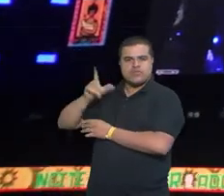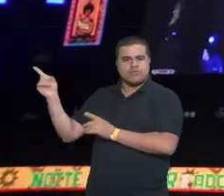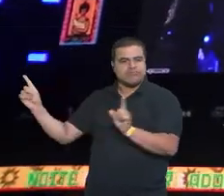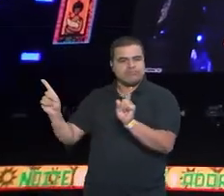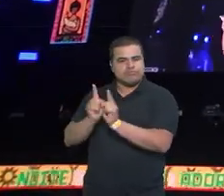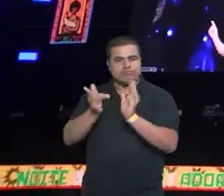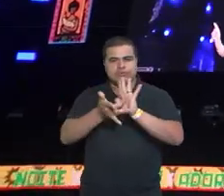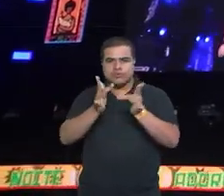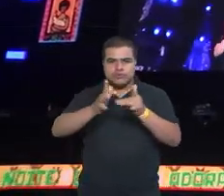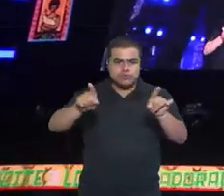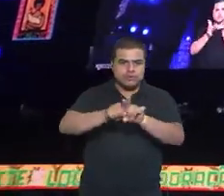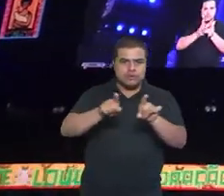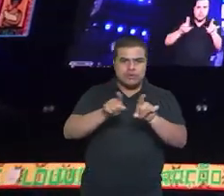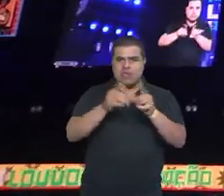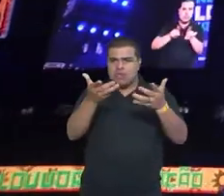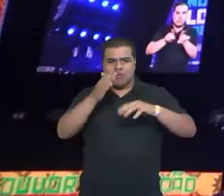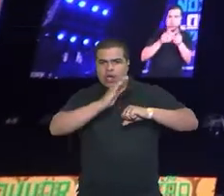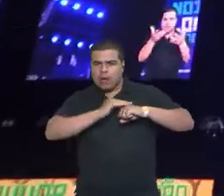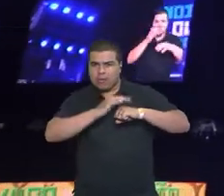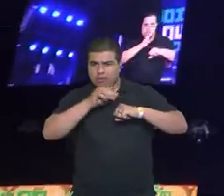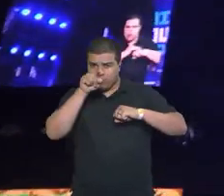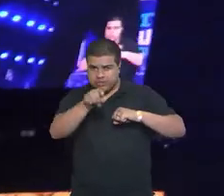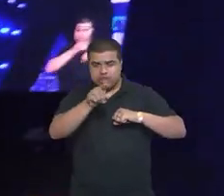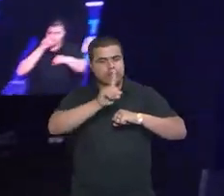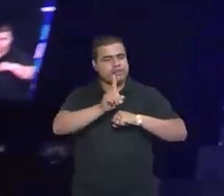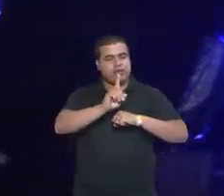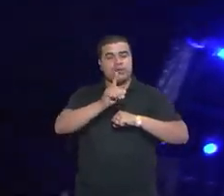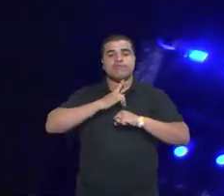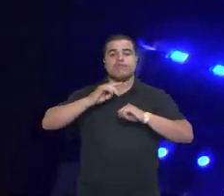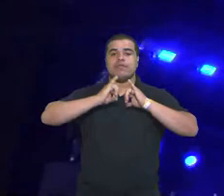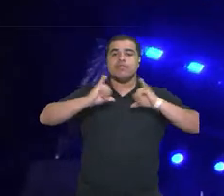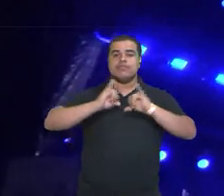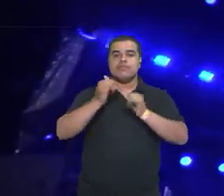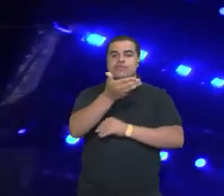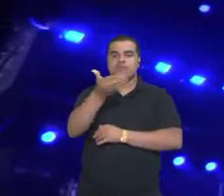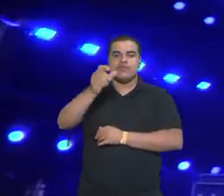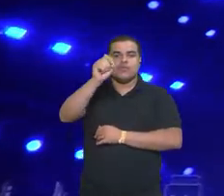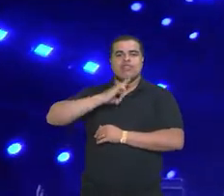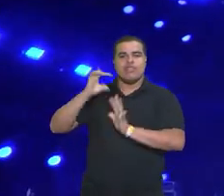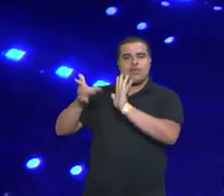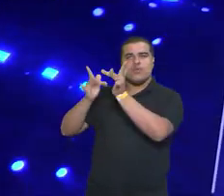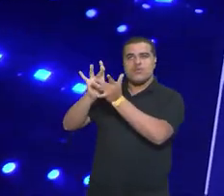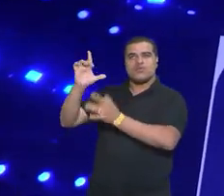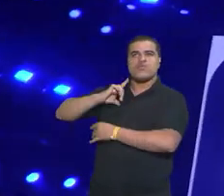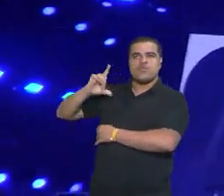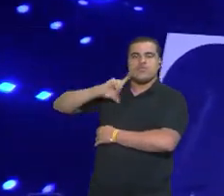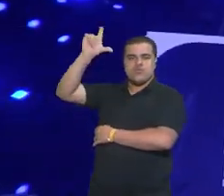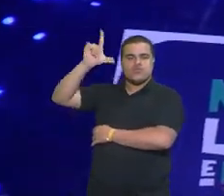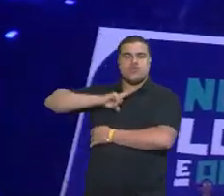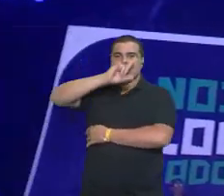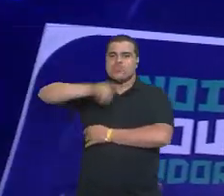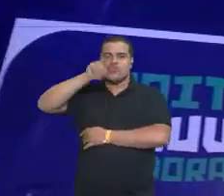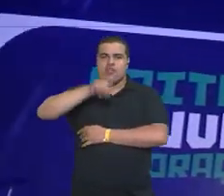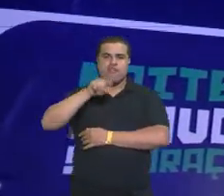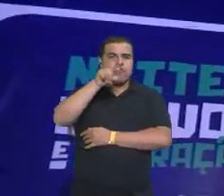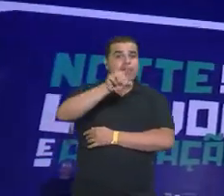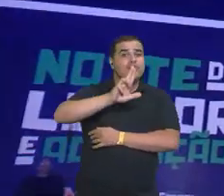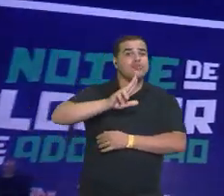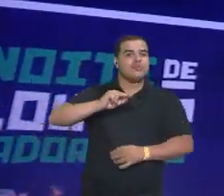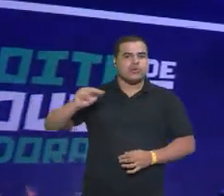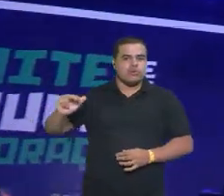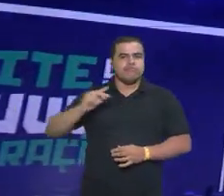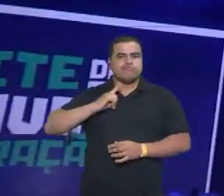Cristo eu não vim aqui para massagear o teu ego eu vim aqui dizer para você que existe um Jesus que não desistiu de você